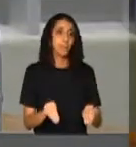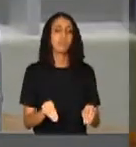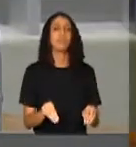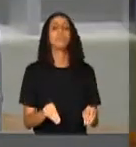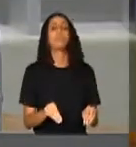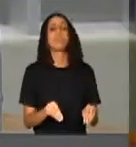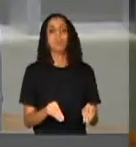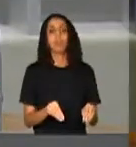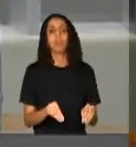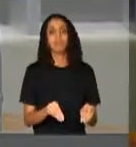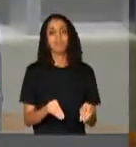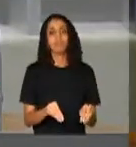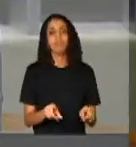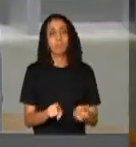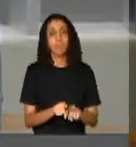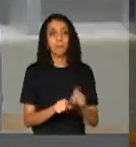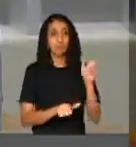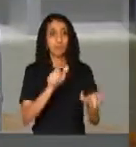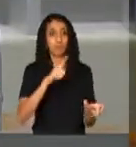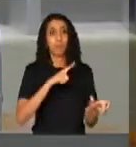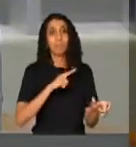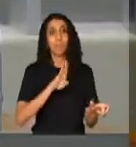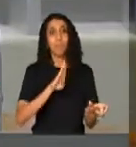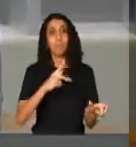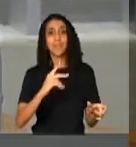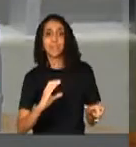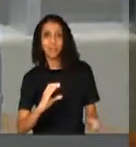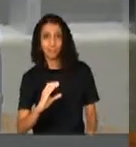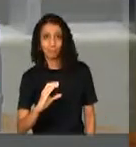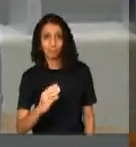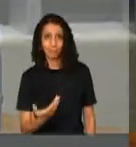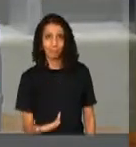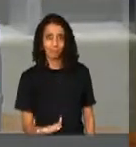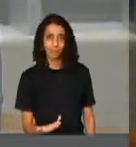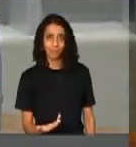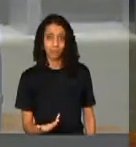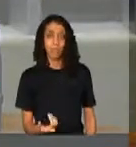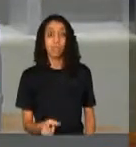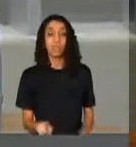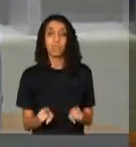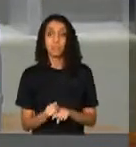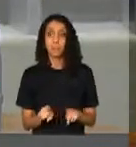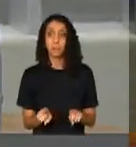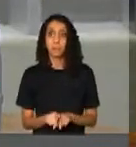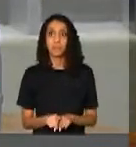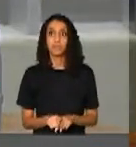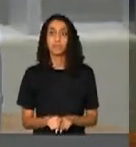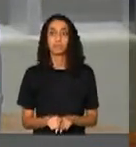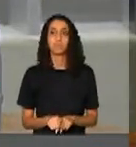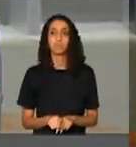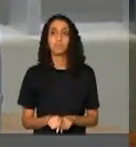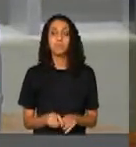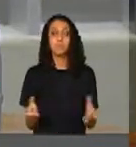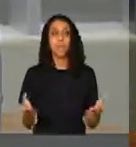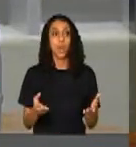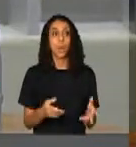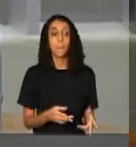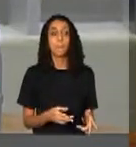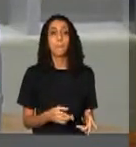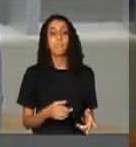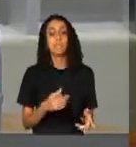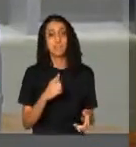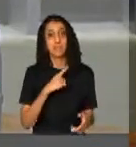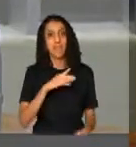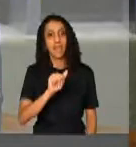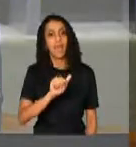vão perceber as mudanças do BPC, mas atinge também aqueles que agora, percebendo antes o abono